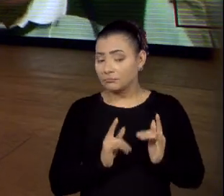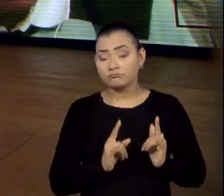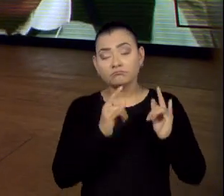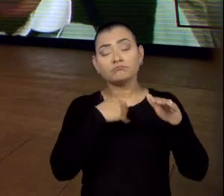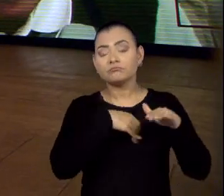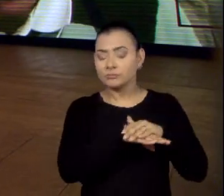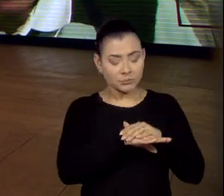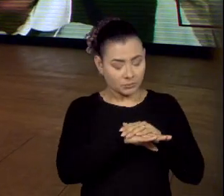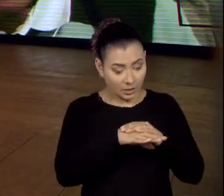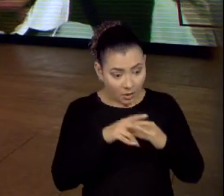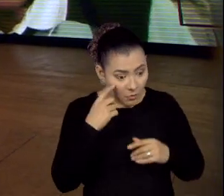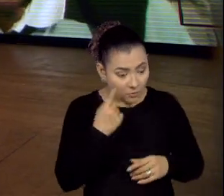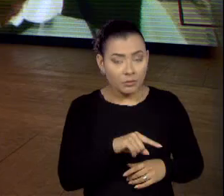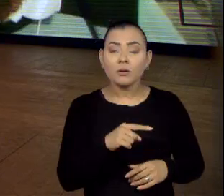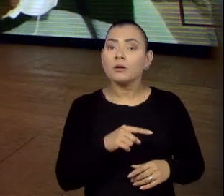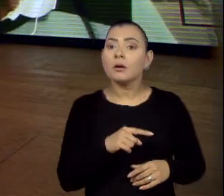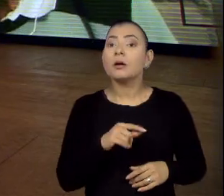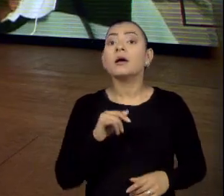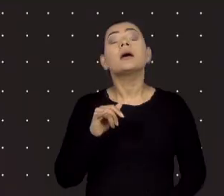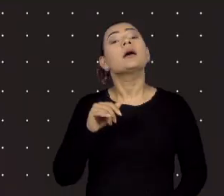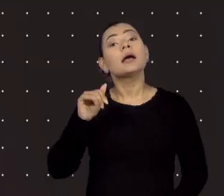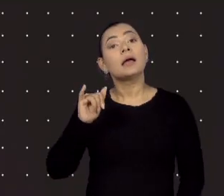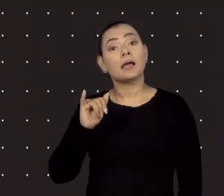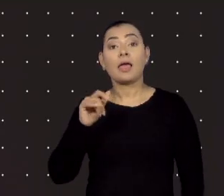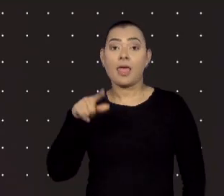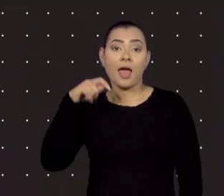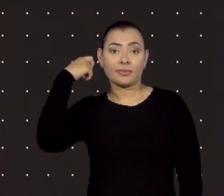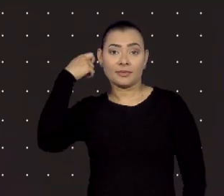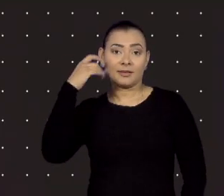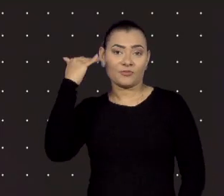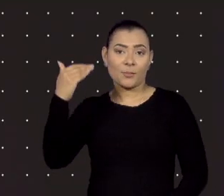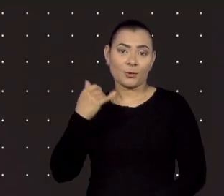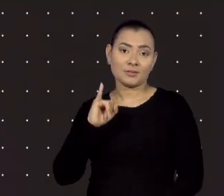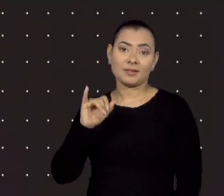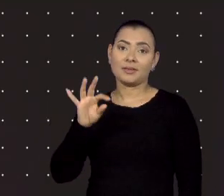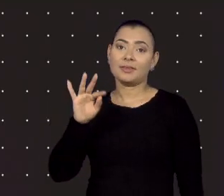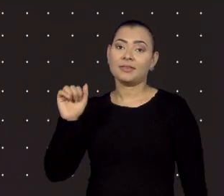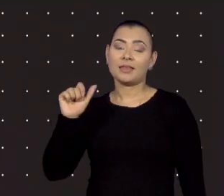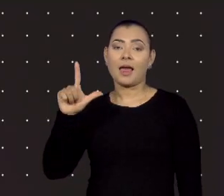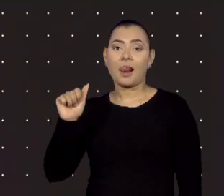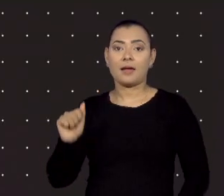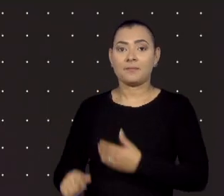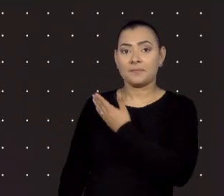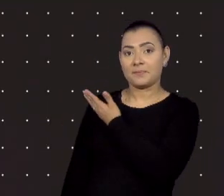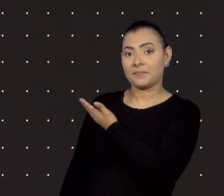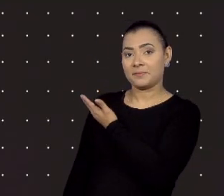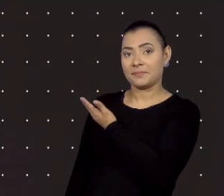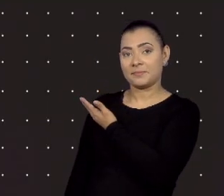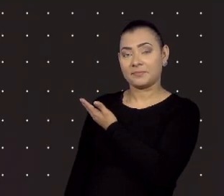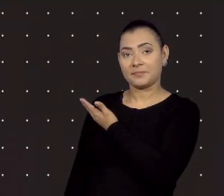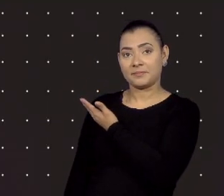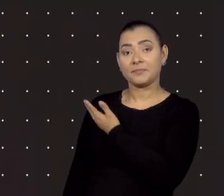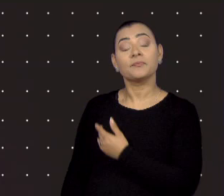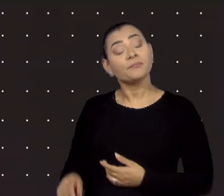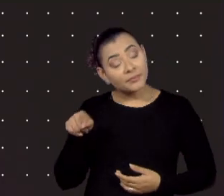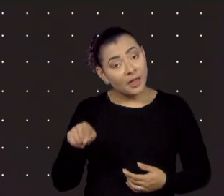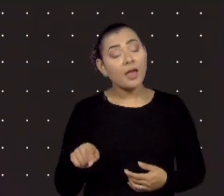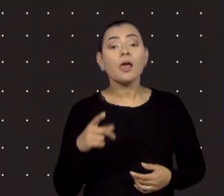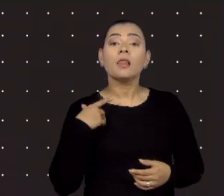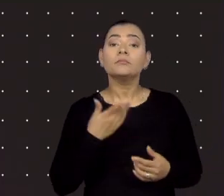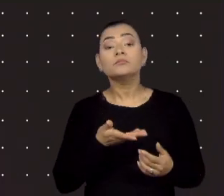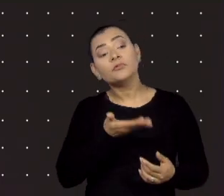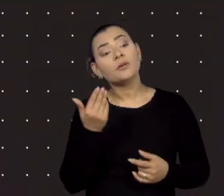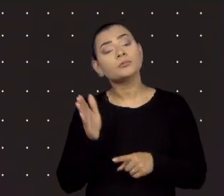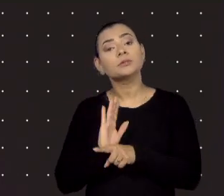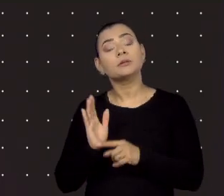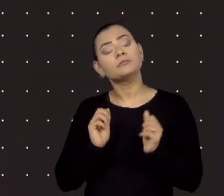um dia a Ítala Nandi, que era uma atriz, muito amiga, passou por casa, a gente ia para um cinema, para a Cinemateca até,